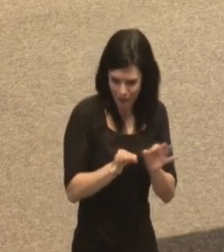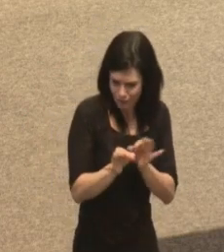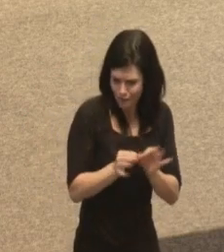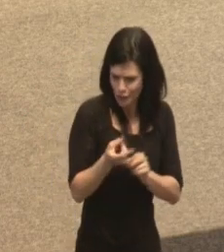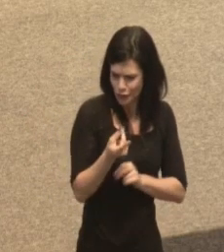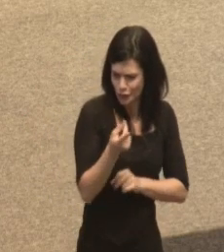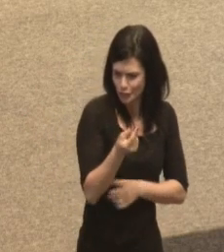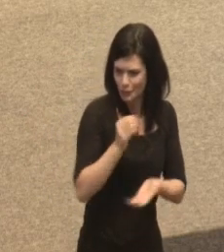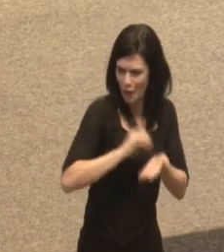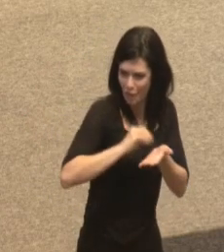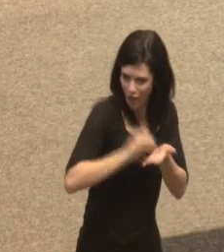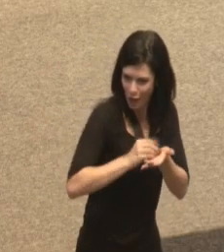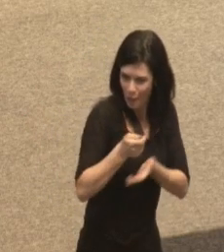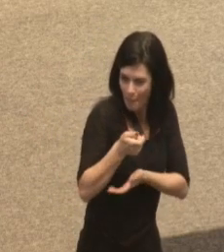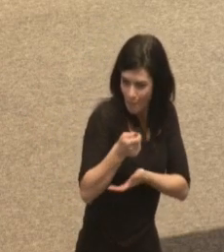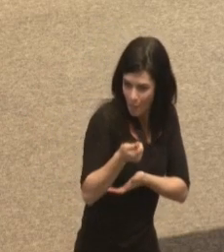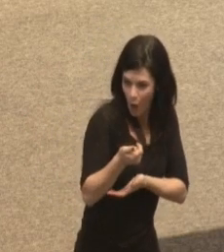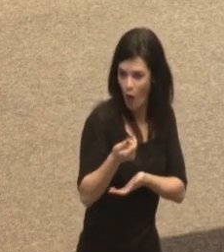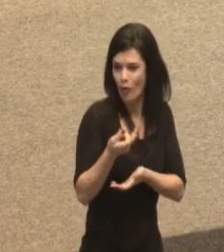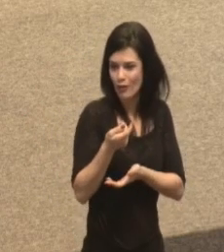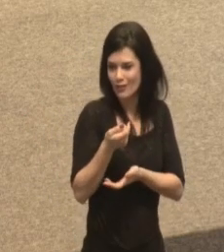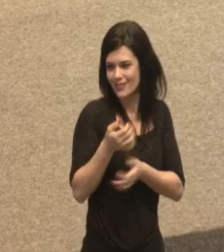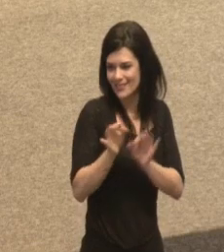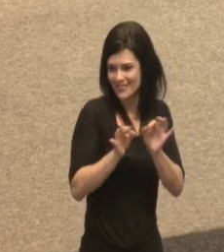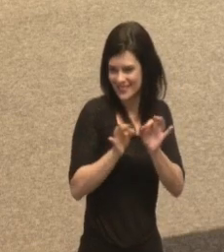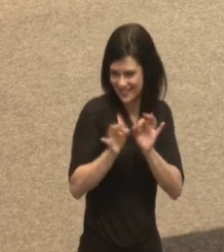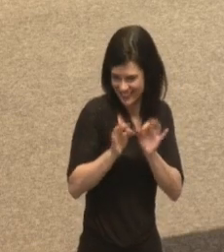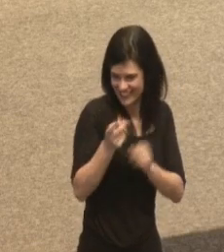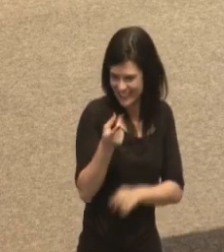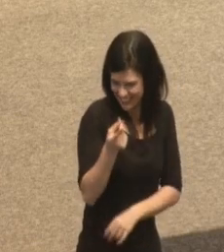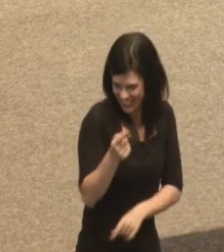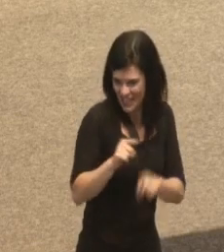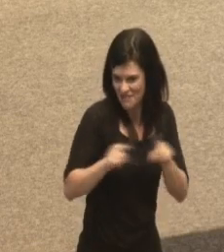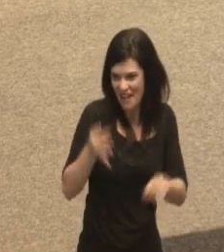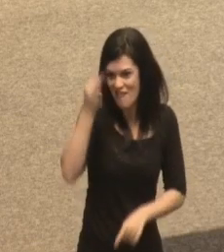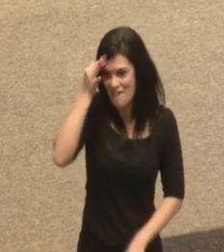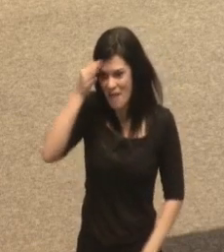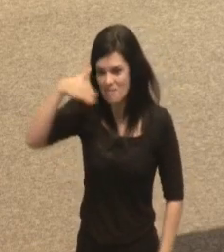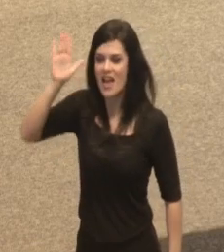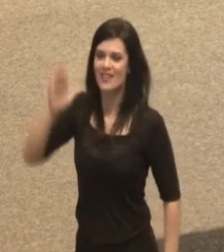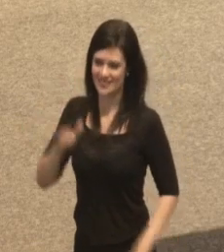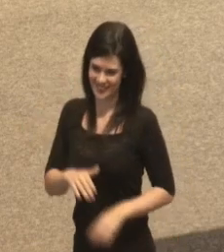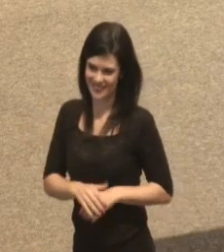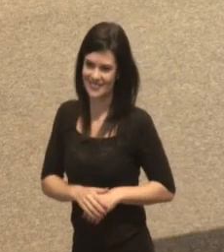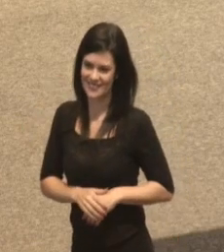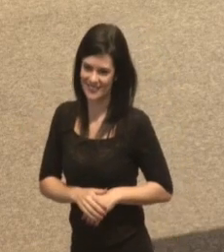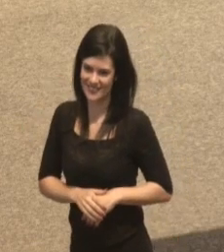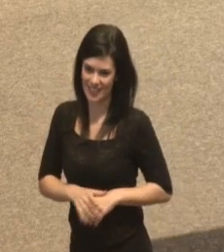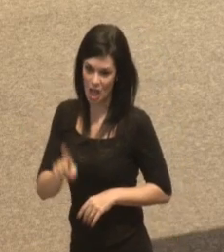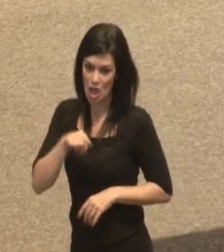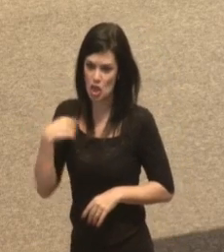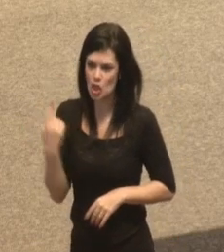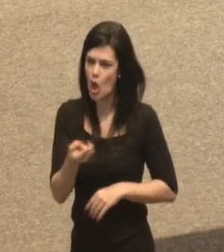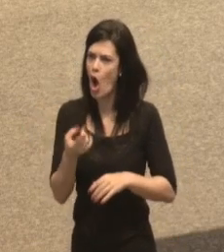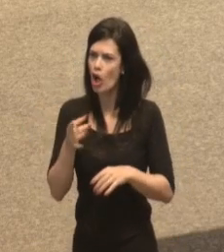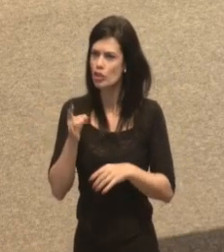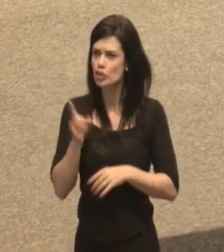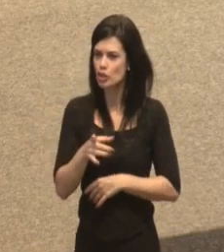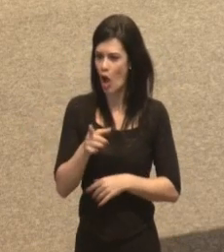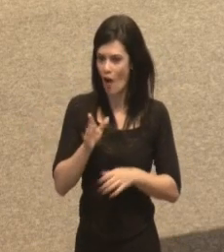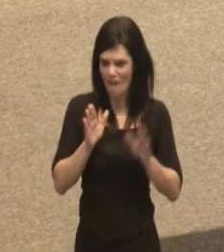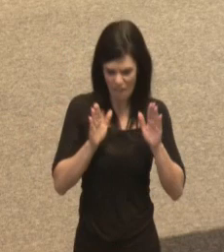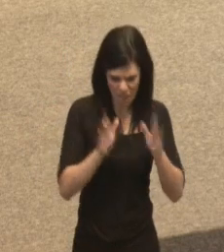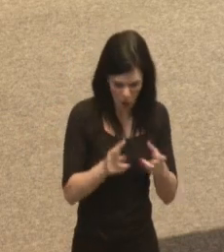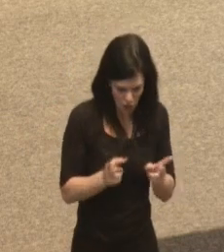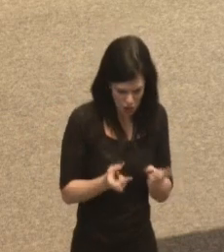empreender pela fé. A gente tem orçamento, mas a gente não se limita às vezes ao